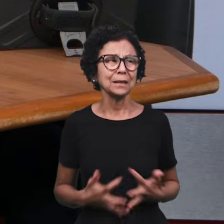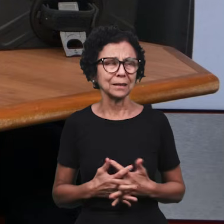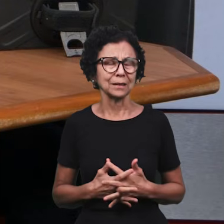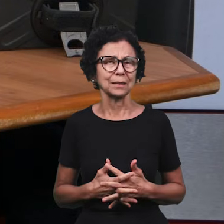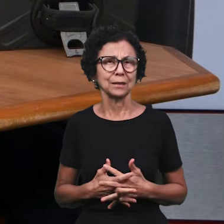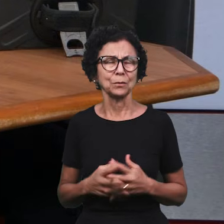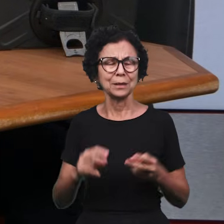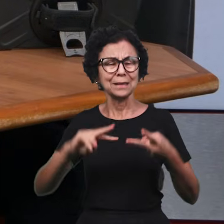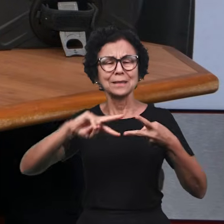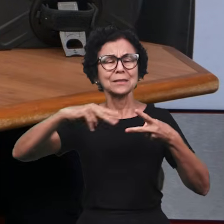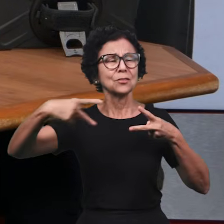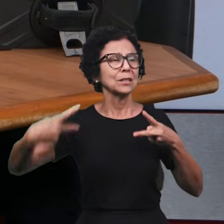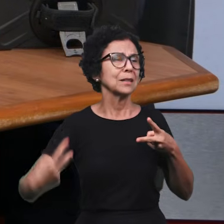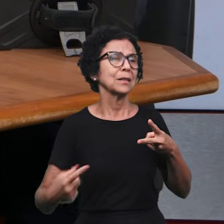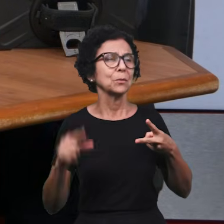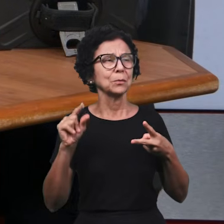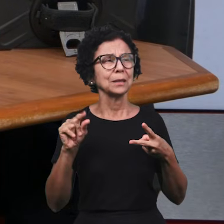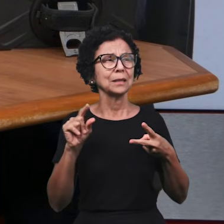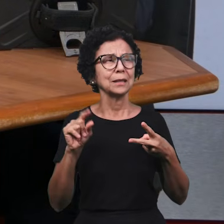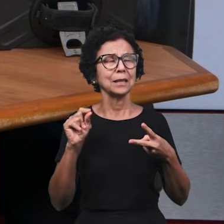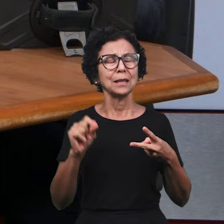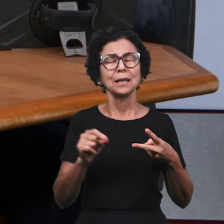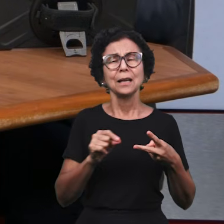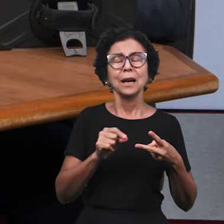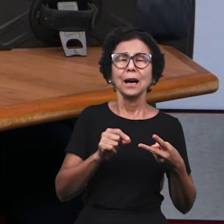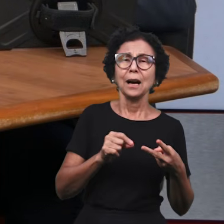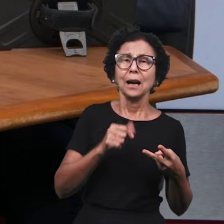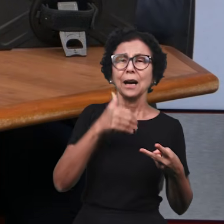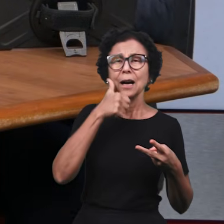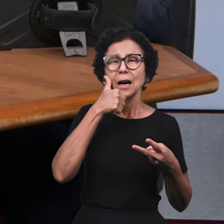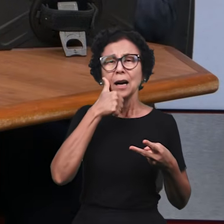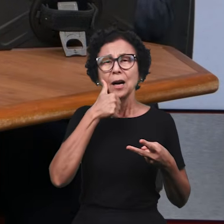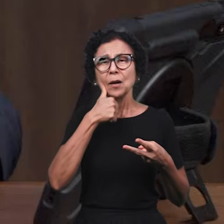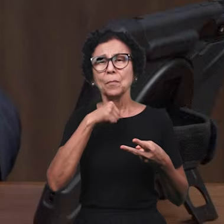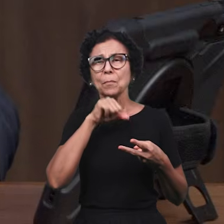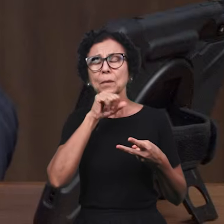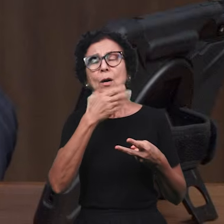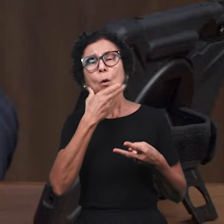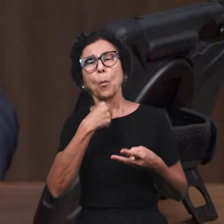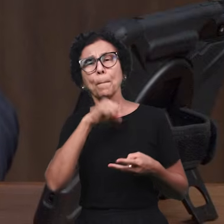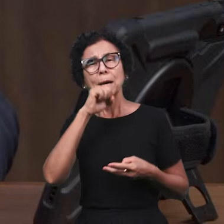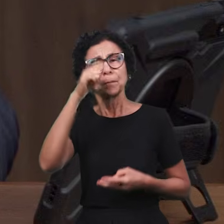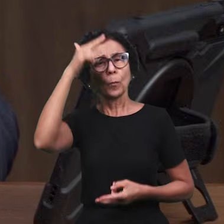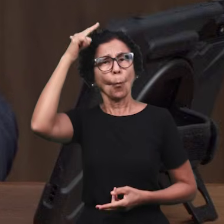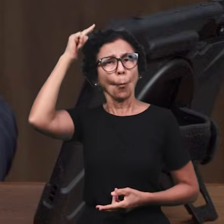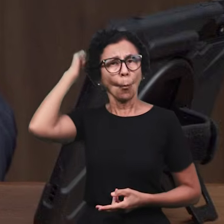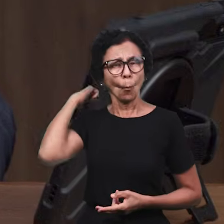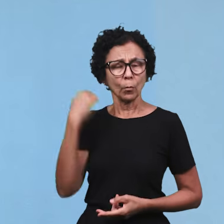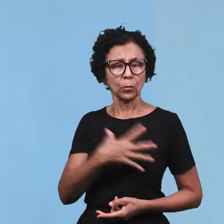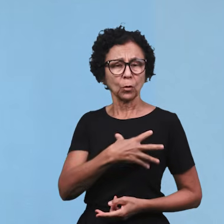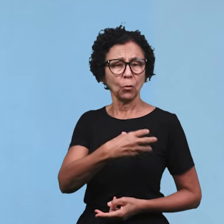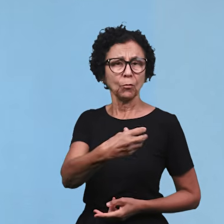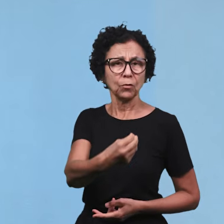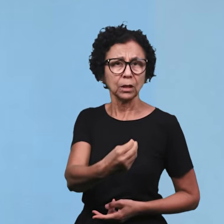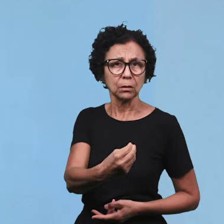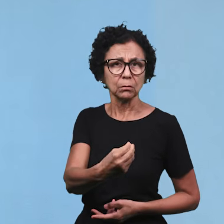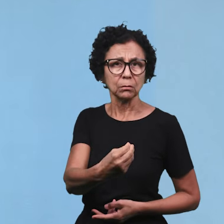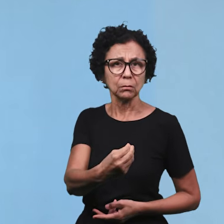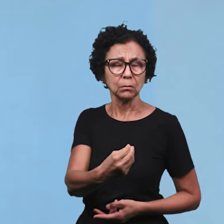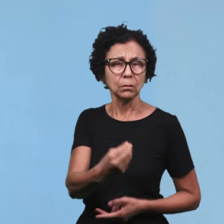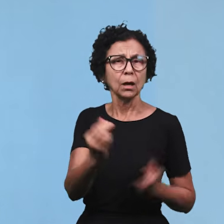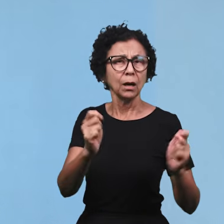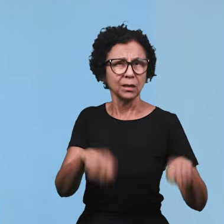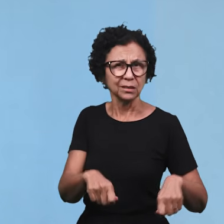respeito dessa genética. Todo mundo que tem pai e mãe calvos vai desenvolver calvície? Excelente dúvida.